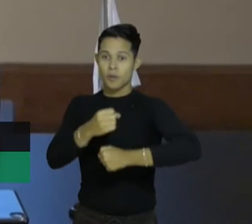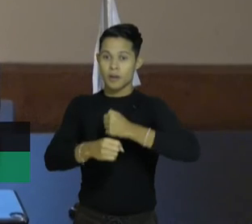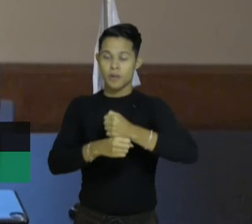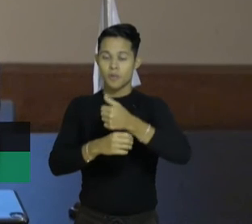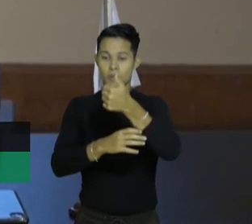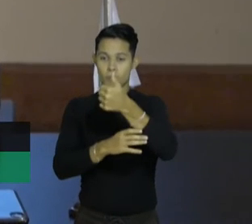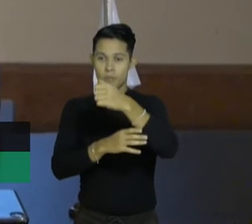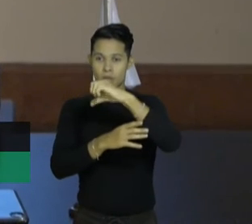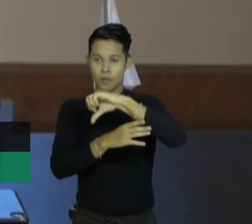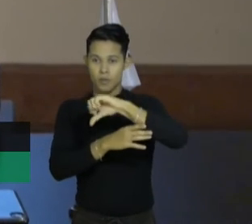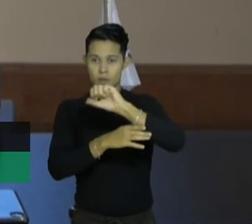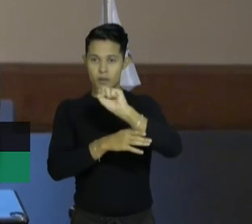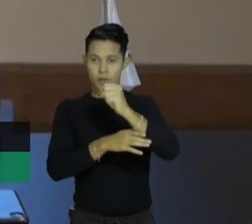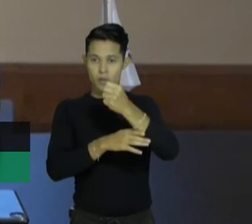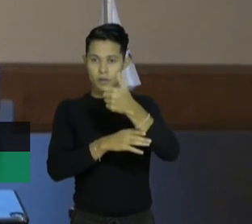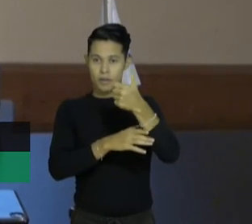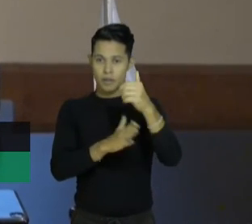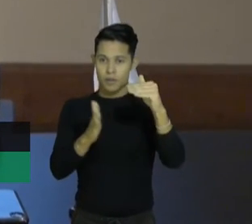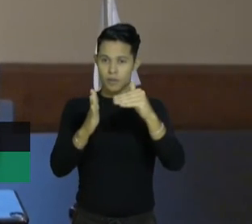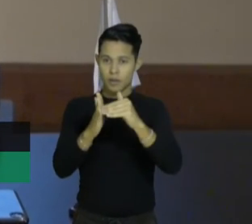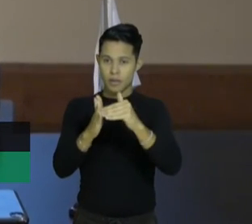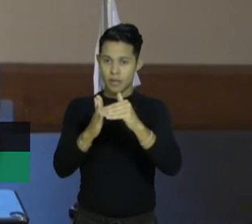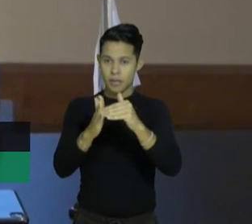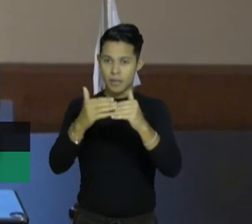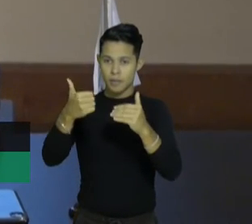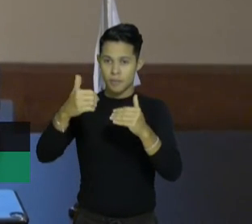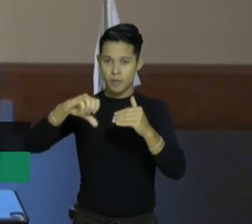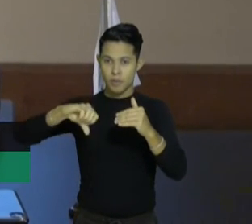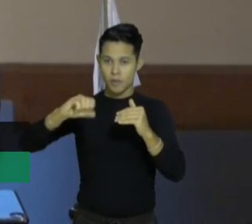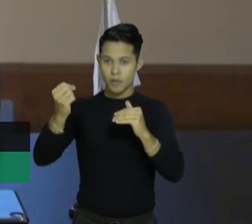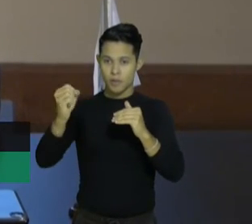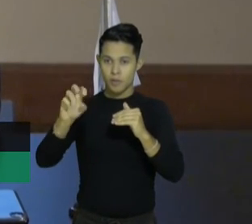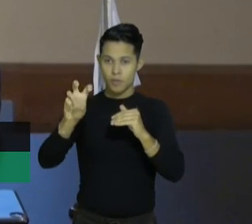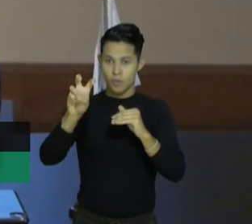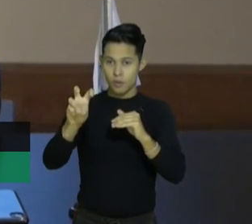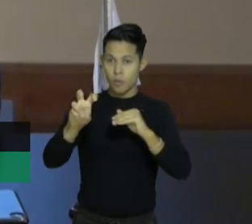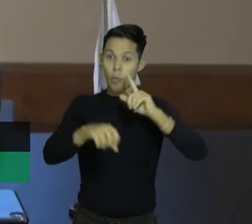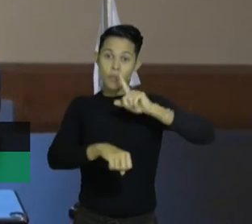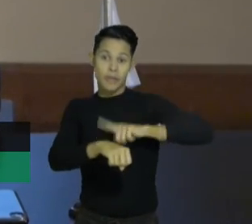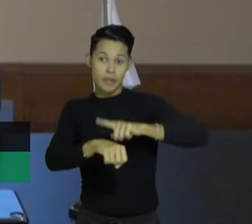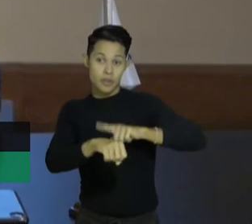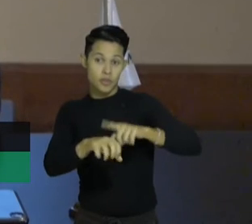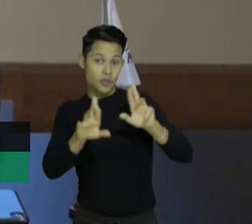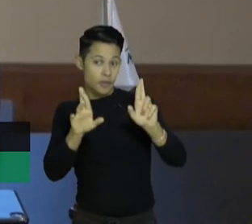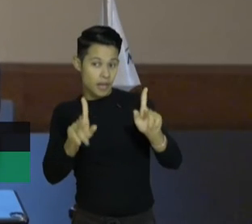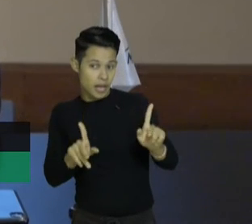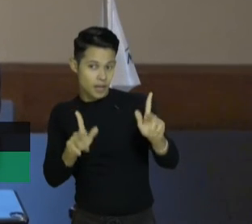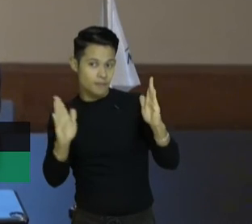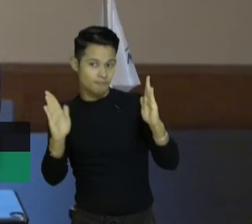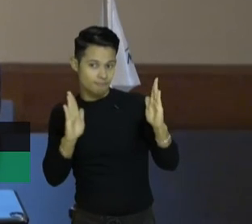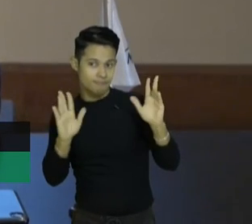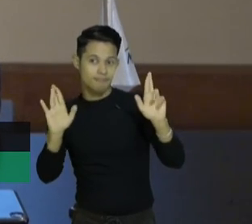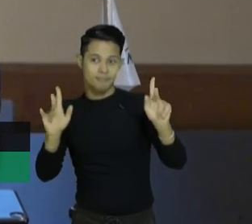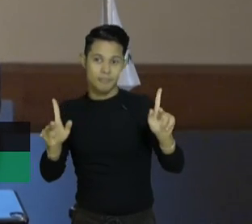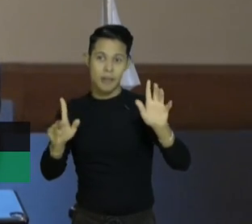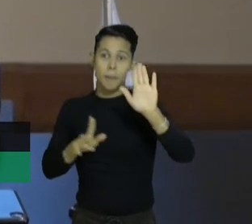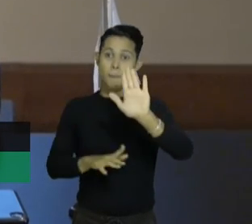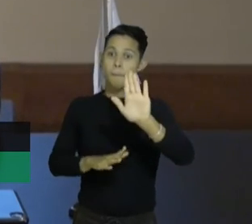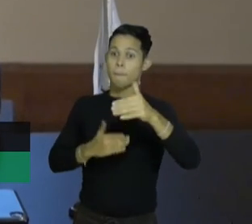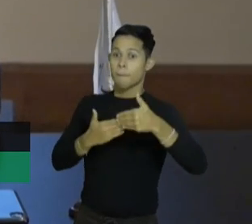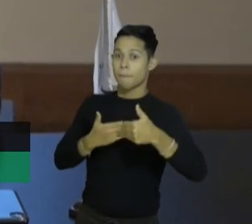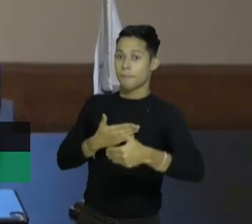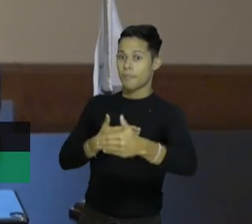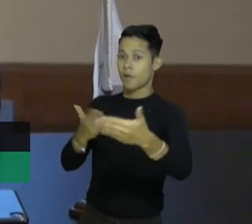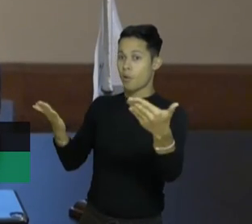a 85 os tempos eram outros né hoje por exemplo eh a Europa eh o